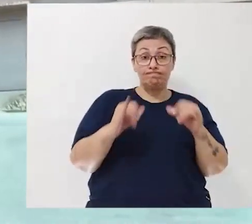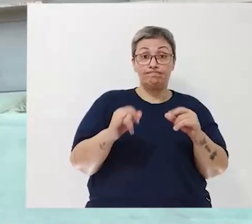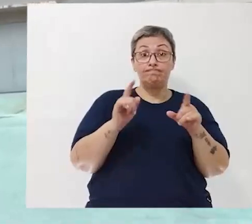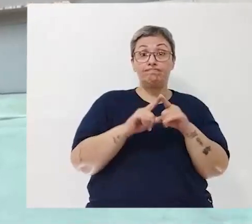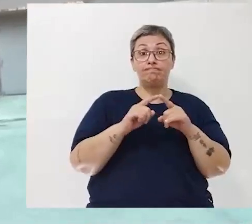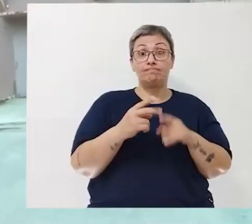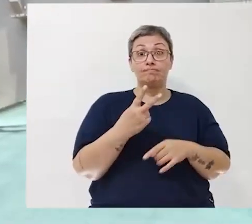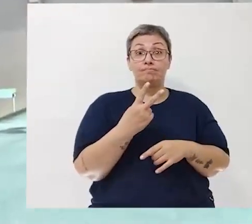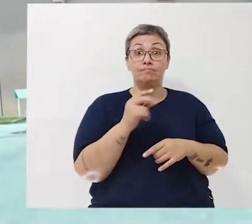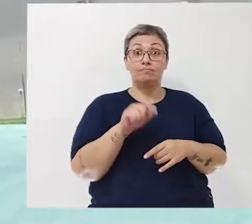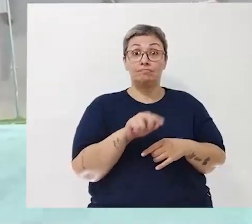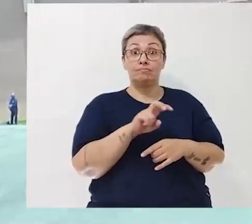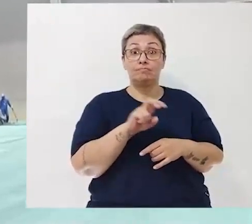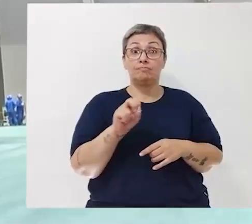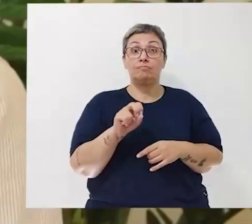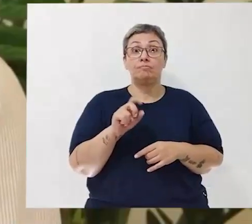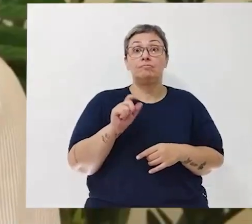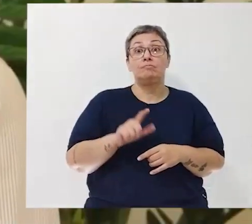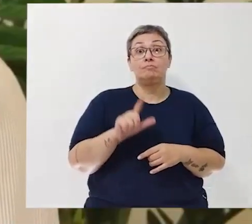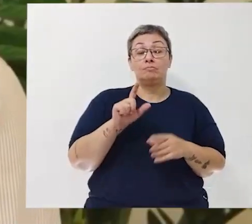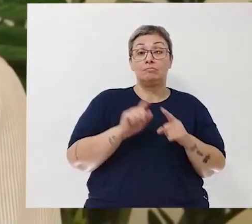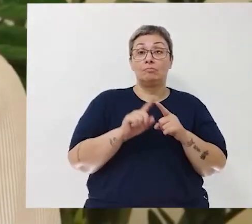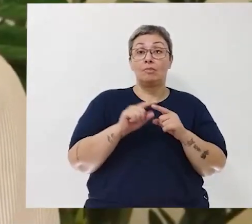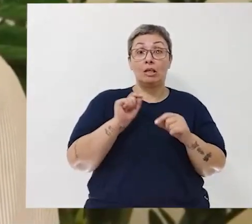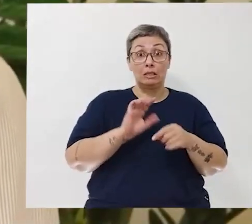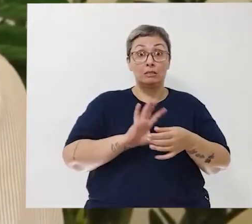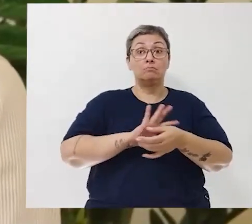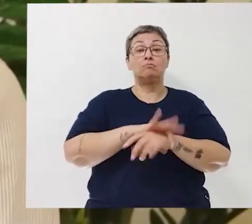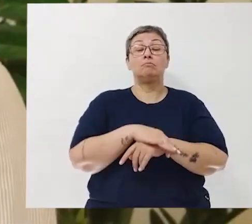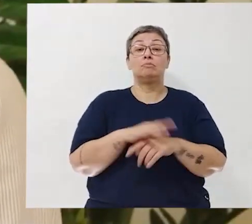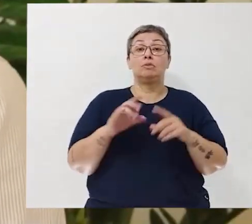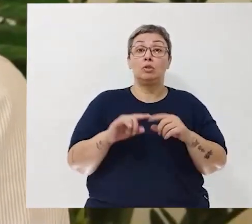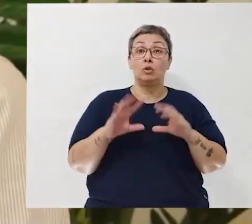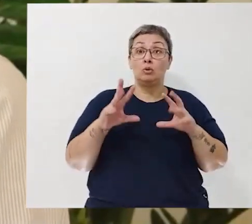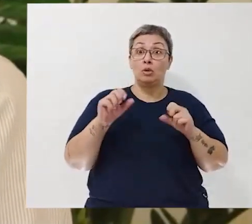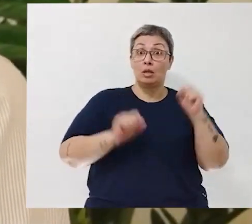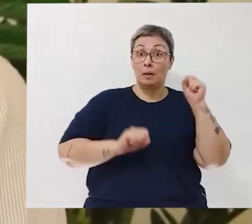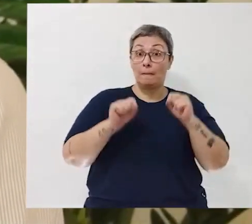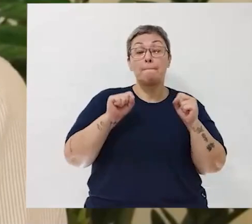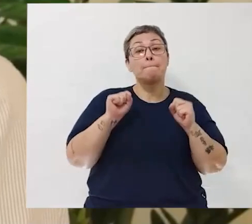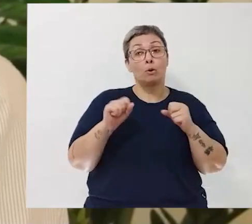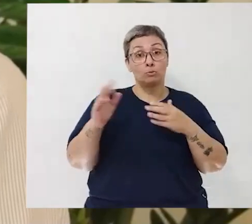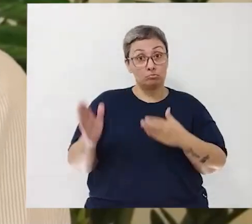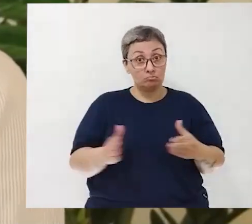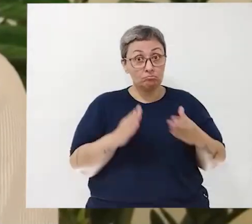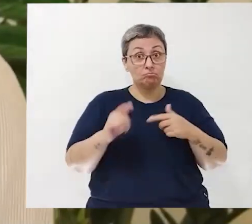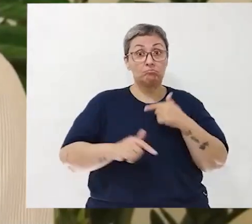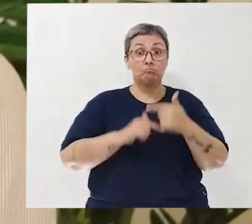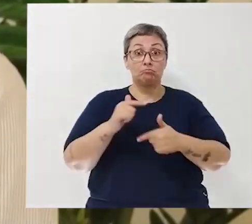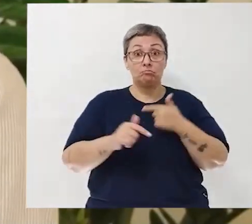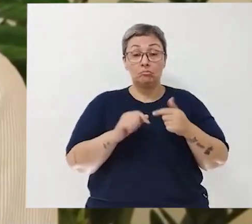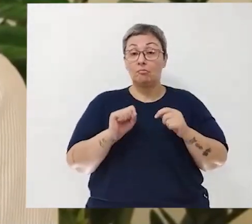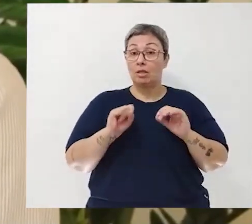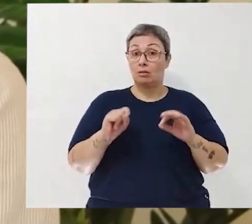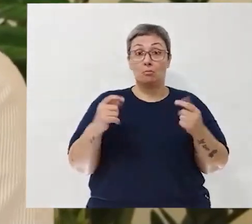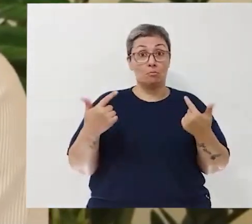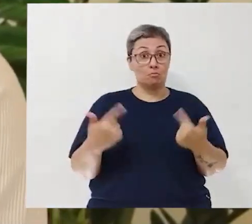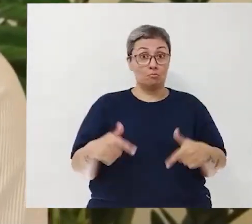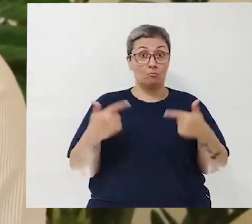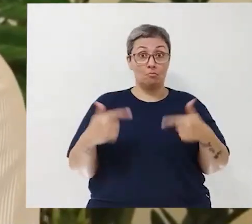são 2.500 metros cúbicos. Isso é o que garante que aquela usina pode operar